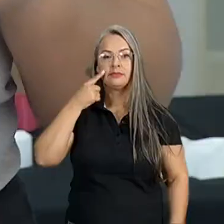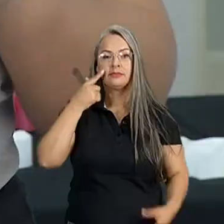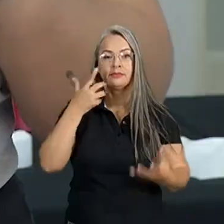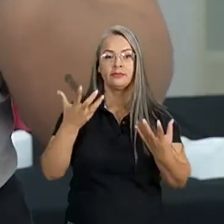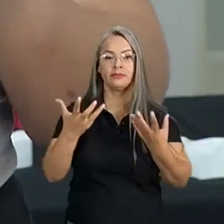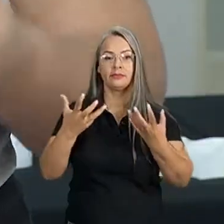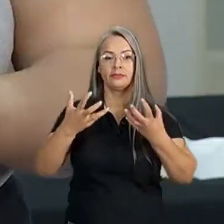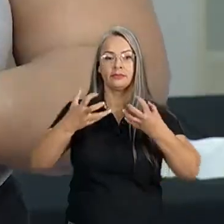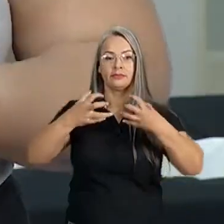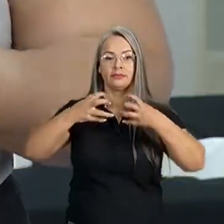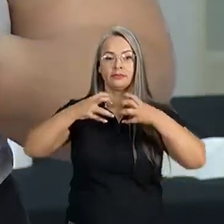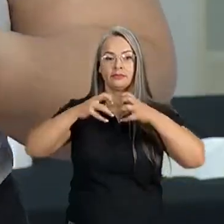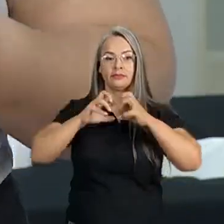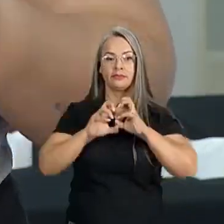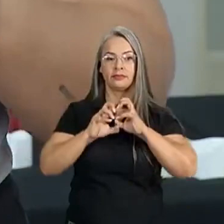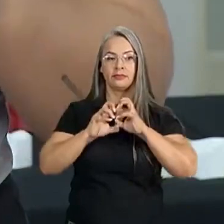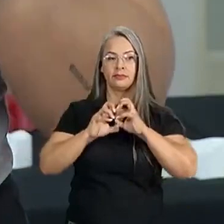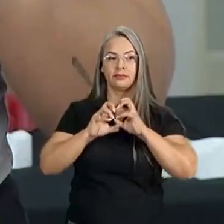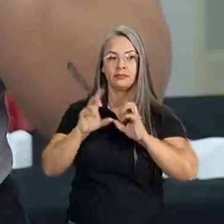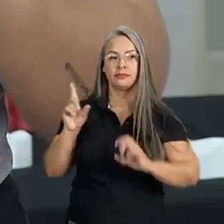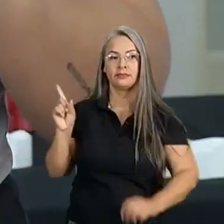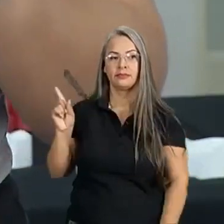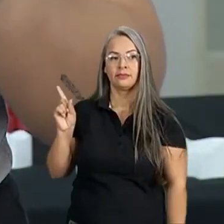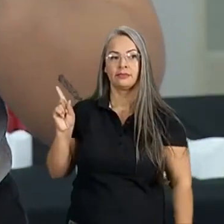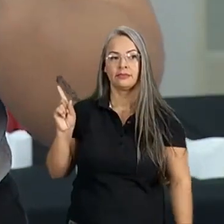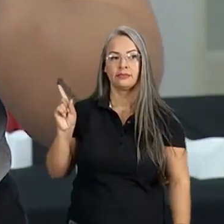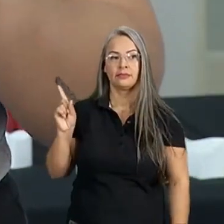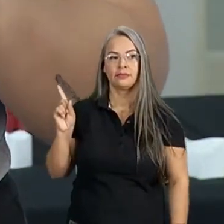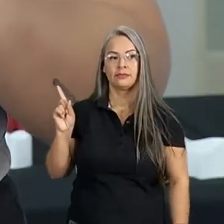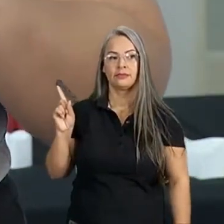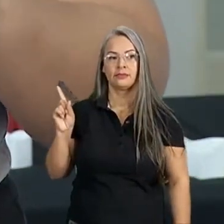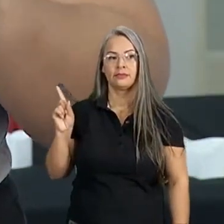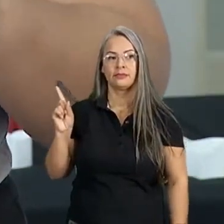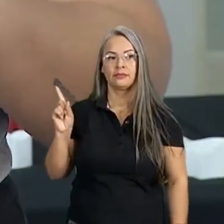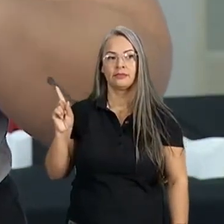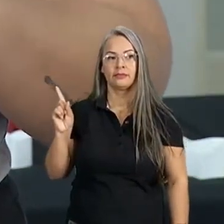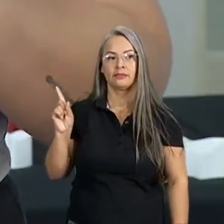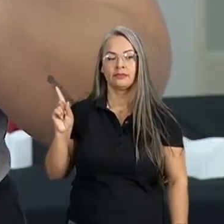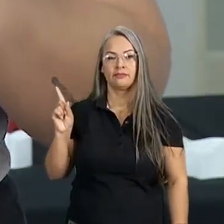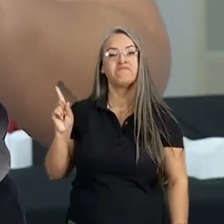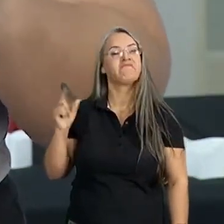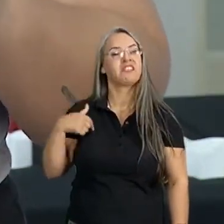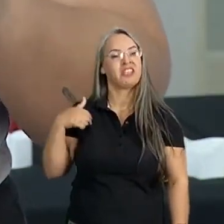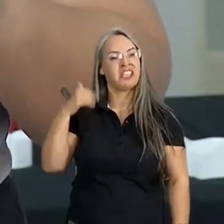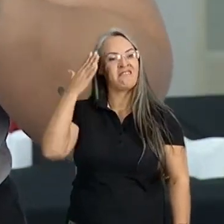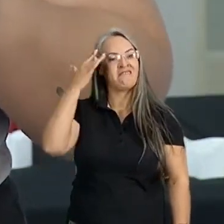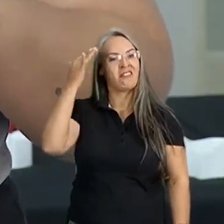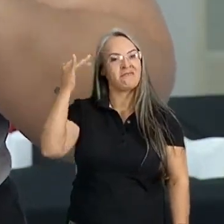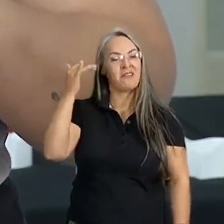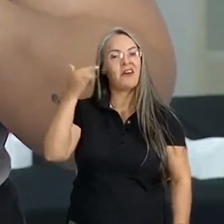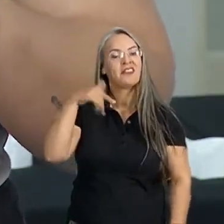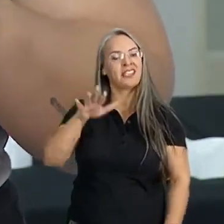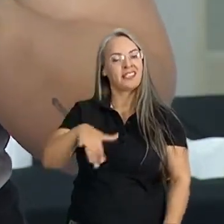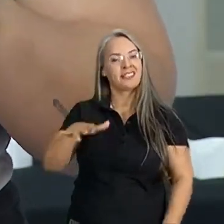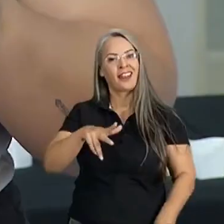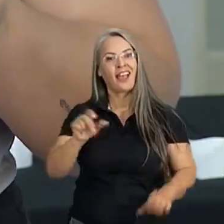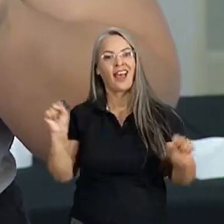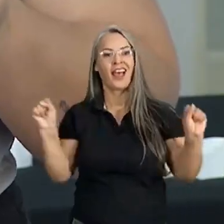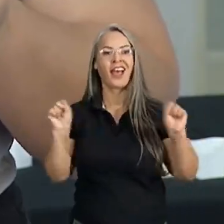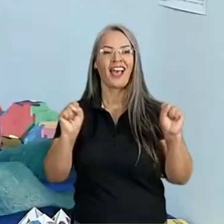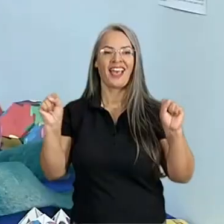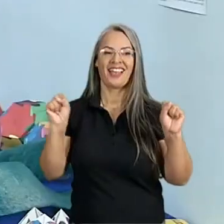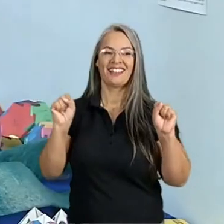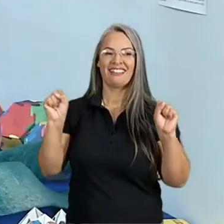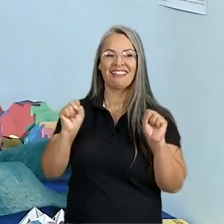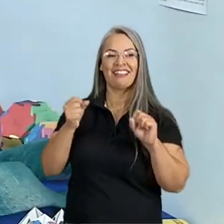tetraedros então a gente transforma né Essa figura plana nessa figura e faz muito sucesso as crianças adoram quando vem aqui no